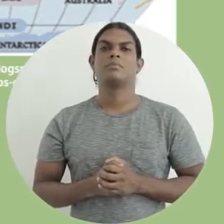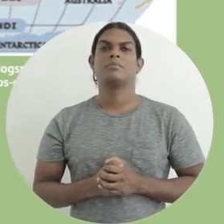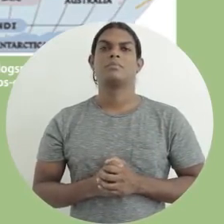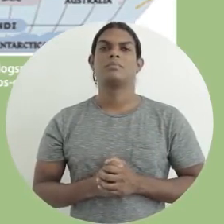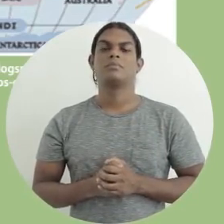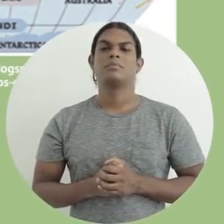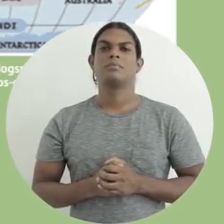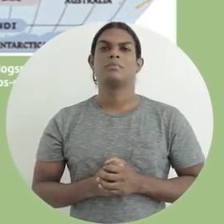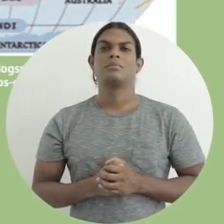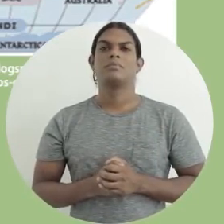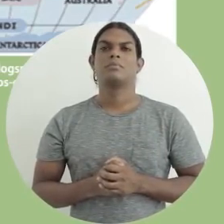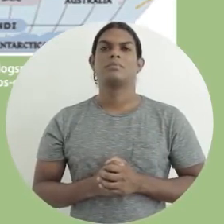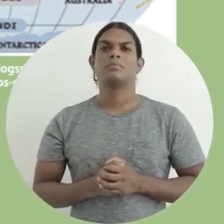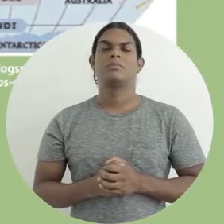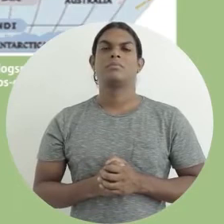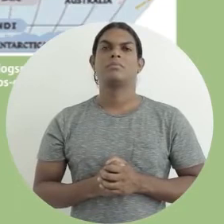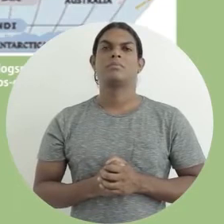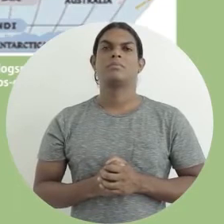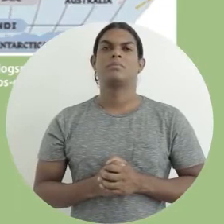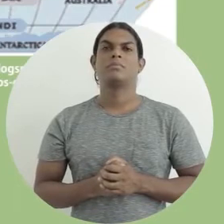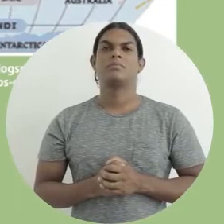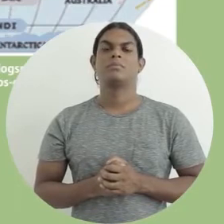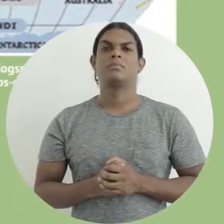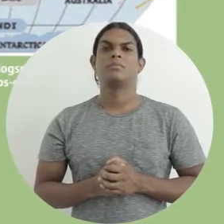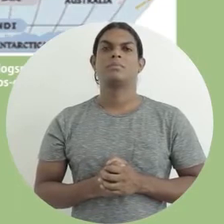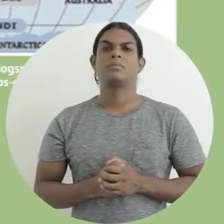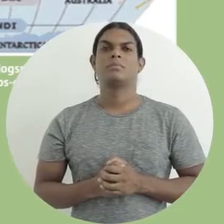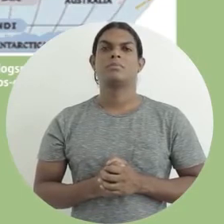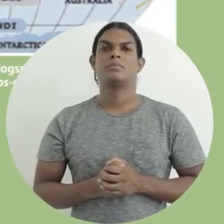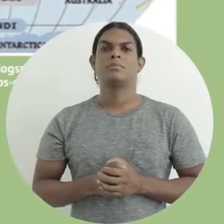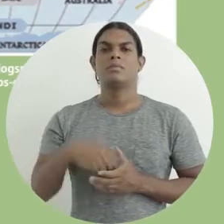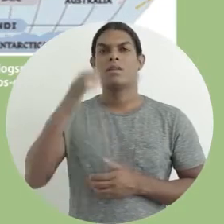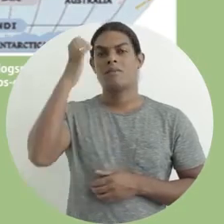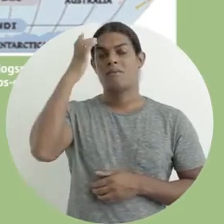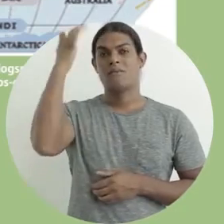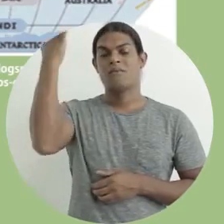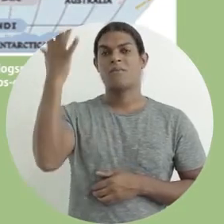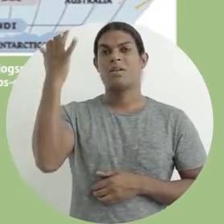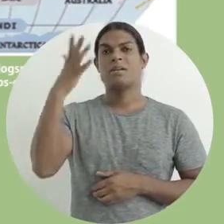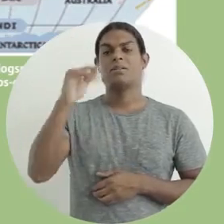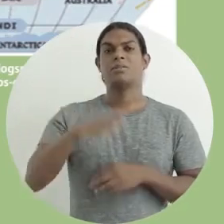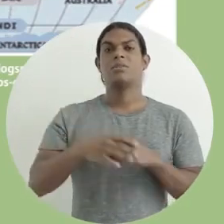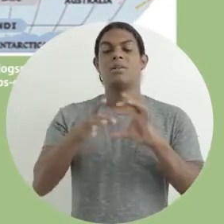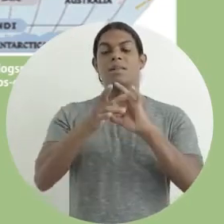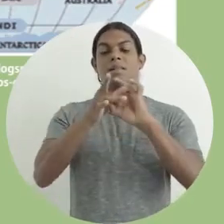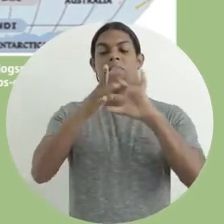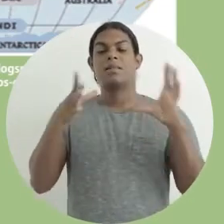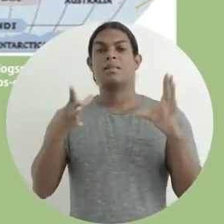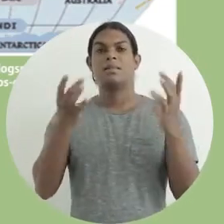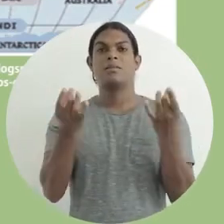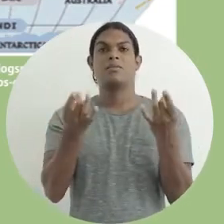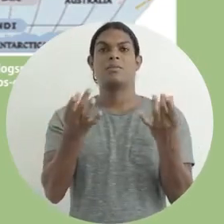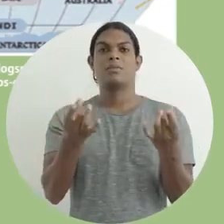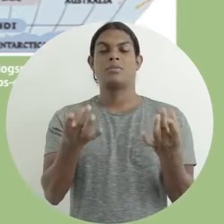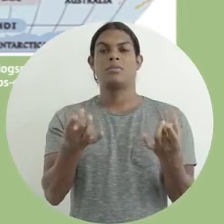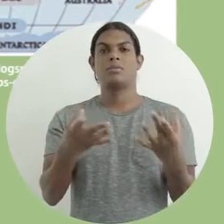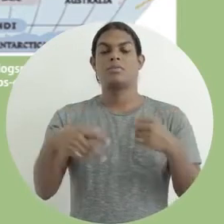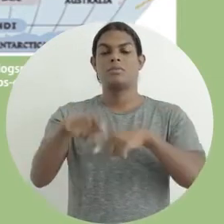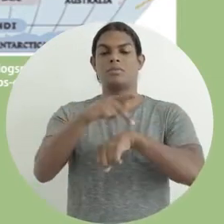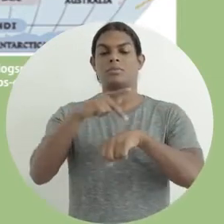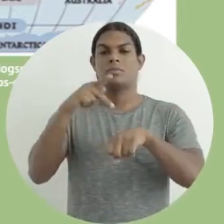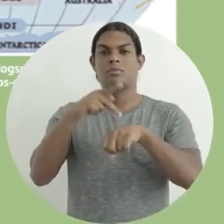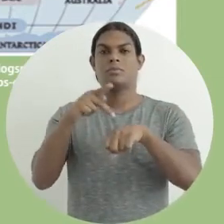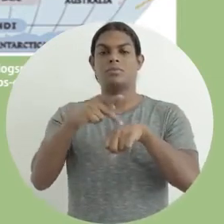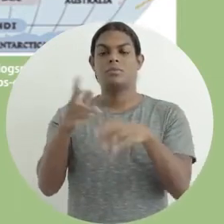facilitar o comércio entre países membros, reduzindo um pouco a burocracia e as tarifas e exigências alfandegárias,